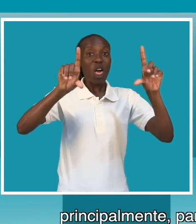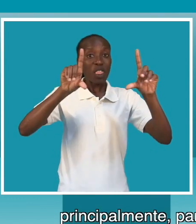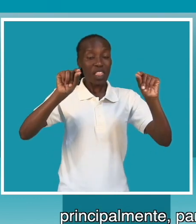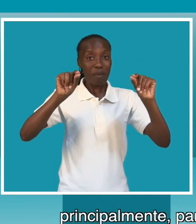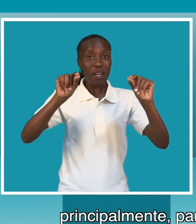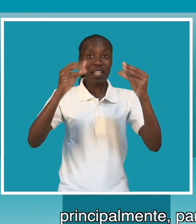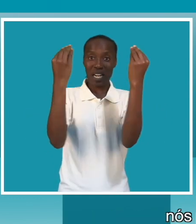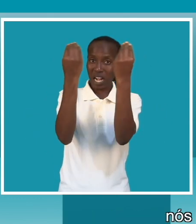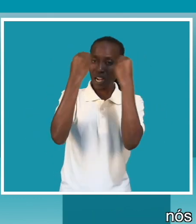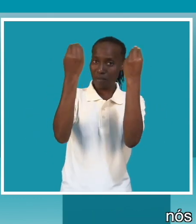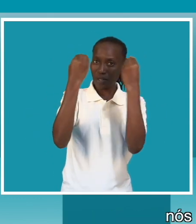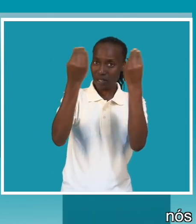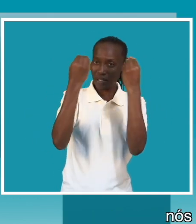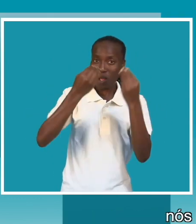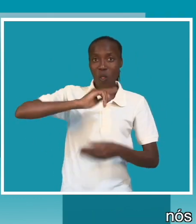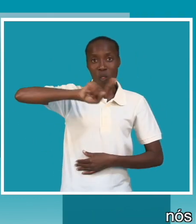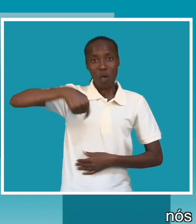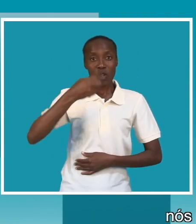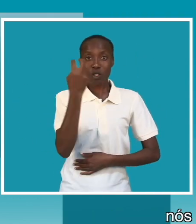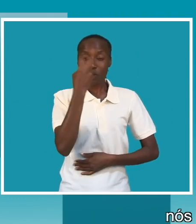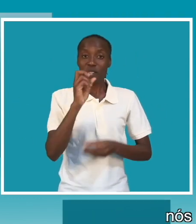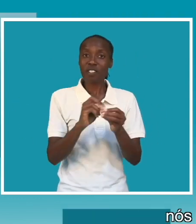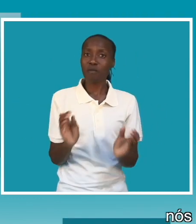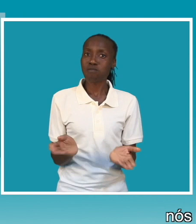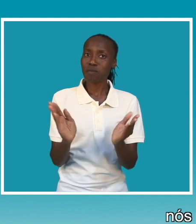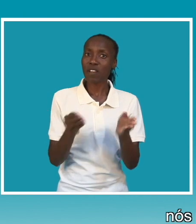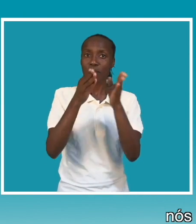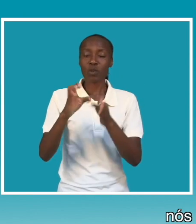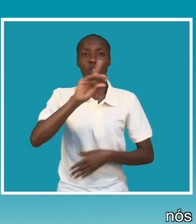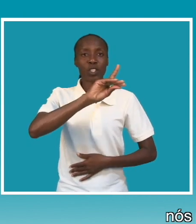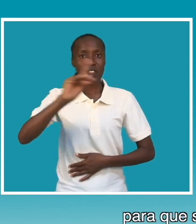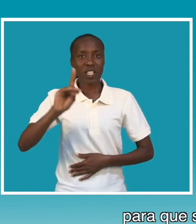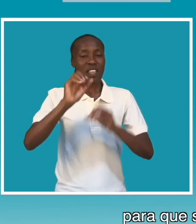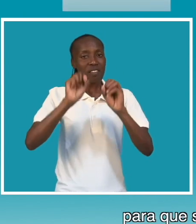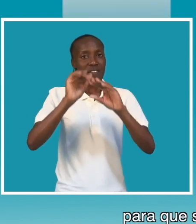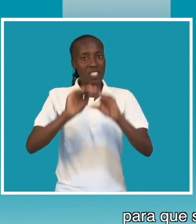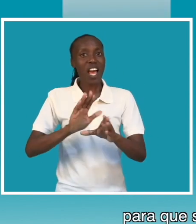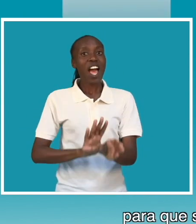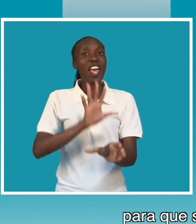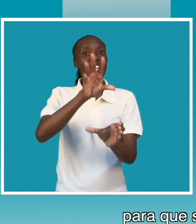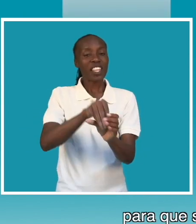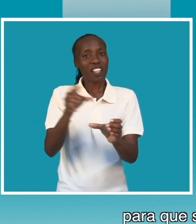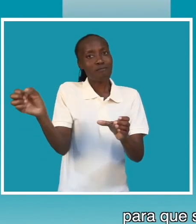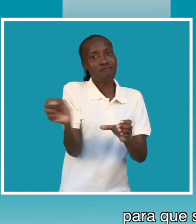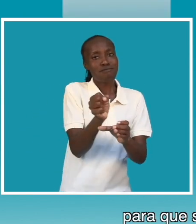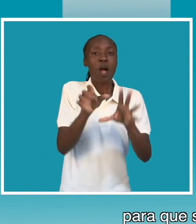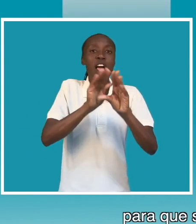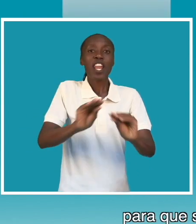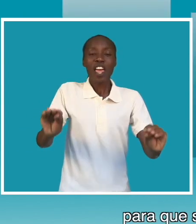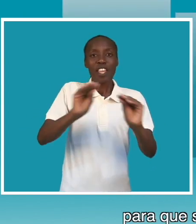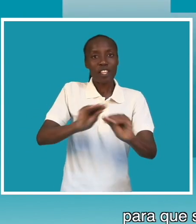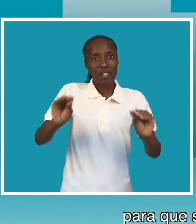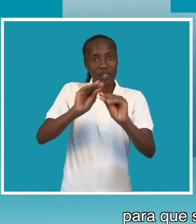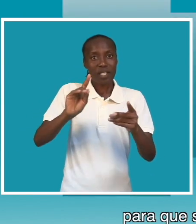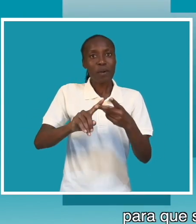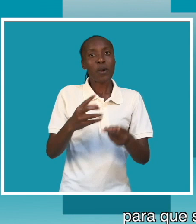lemas da própria associação. Nós procuramos fazer com que nós promovemos a pessoa com deficiência para que se integre na educação para